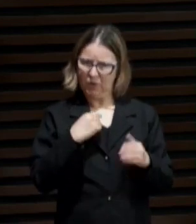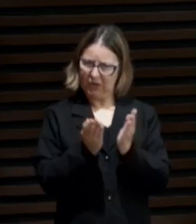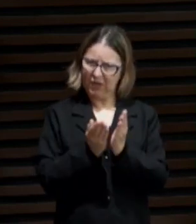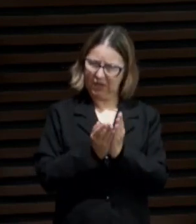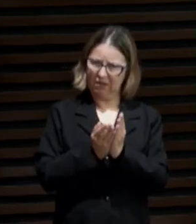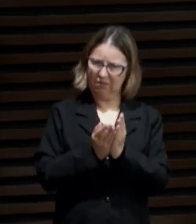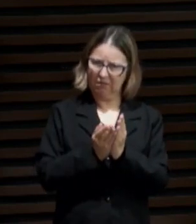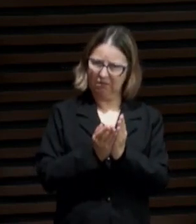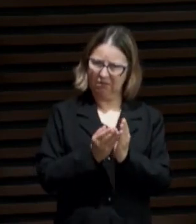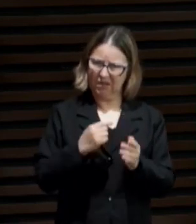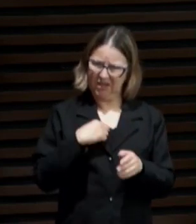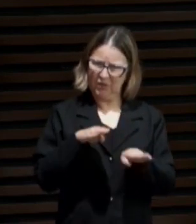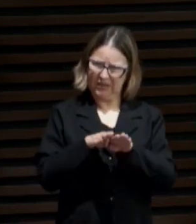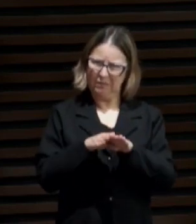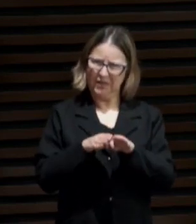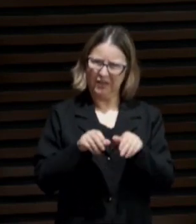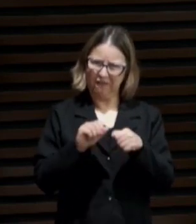que eu estou tendo essas atitudes?